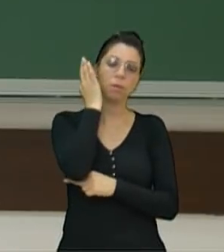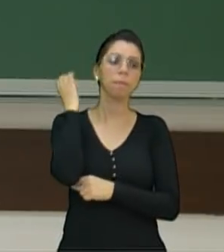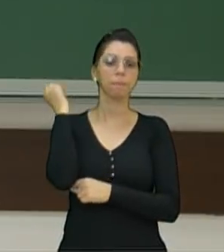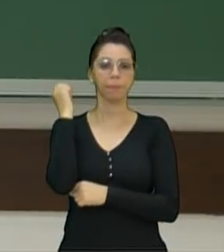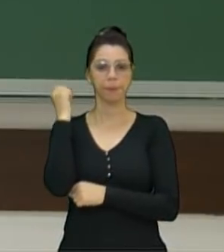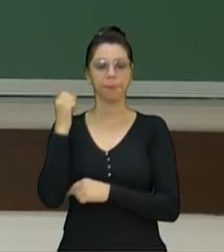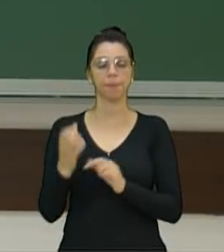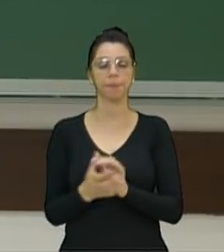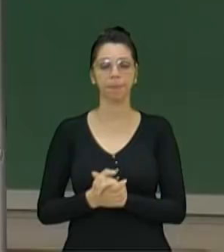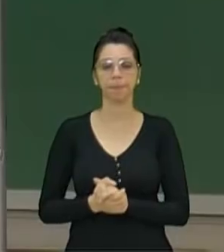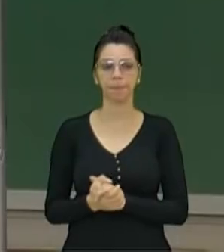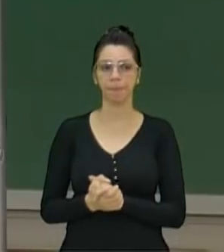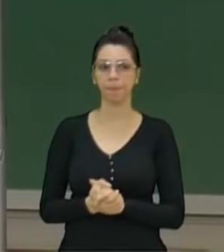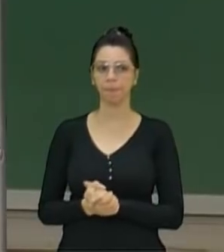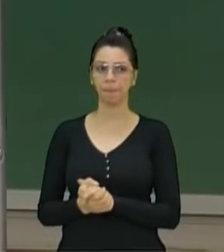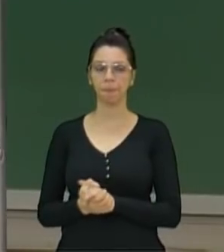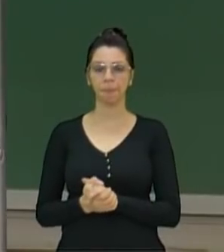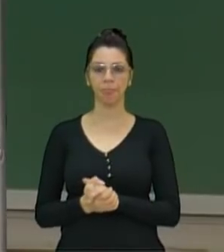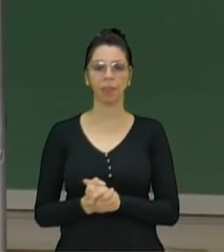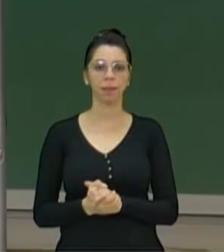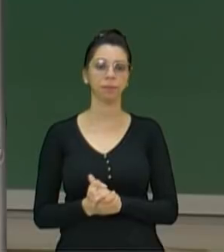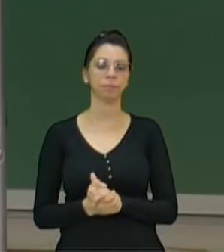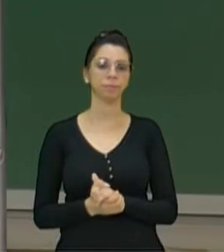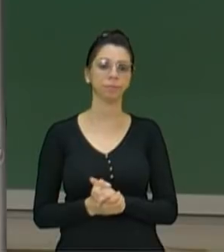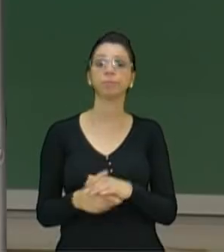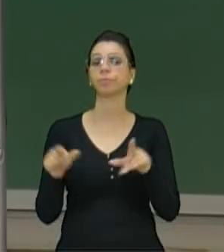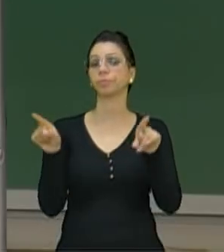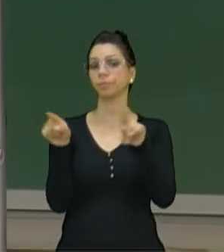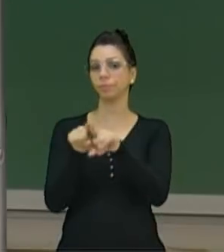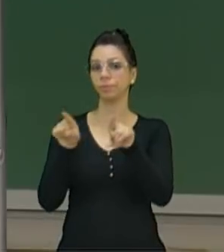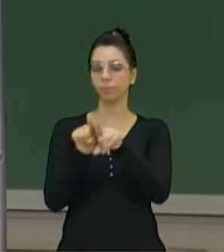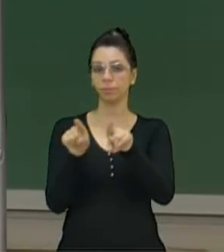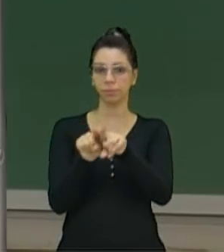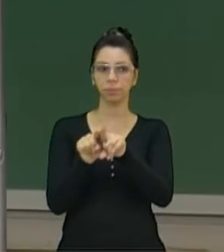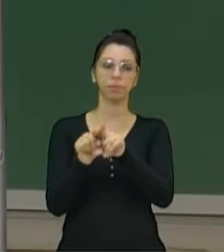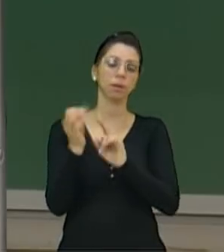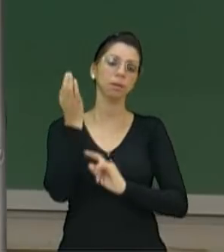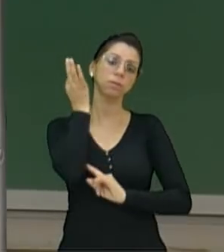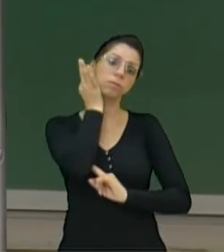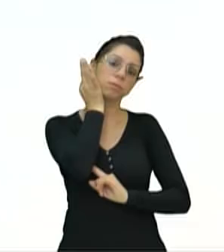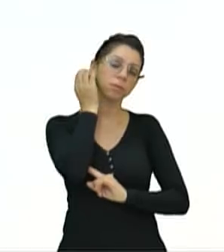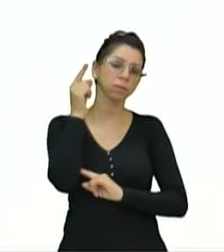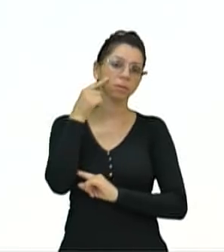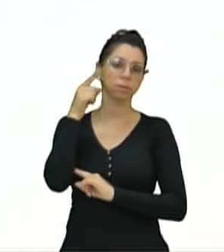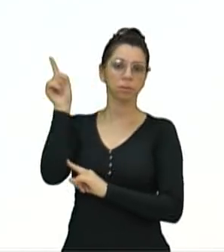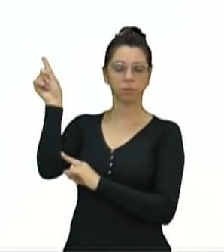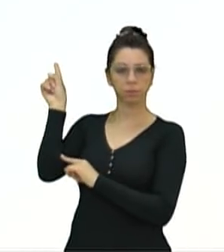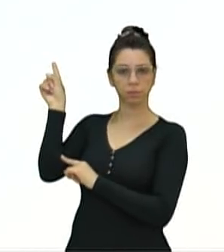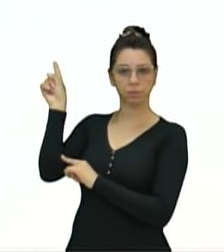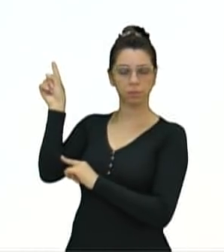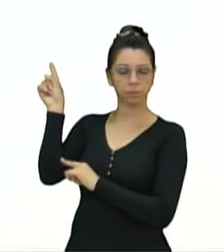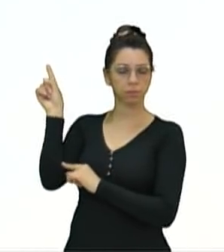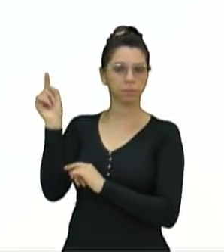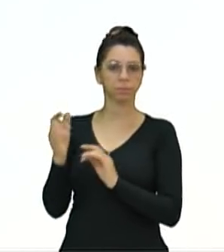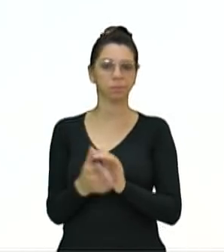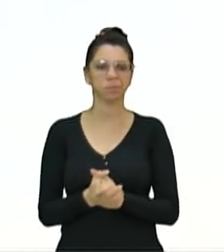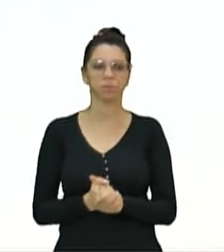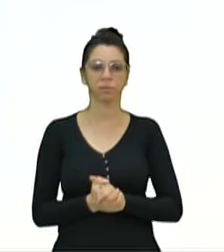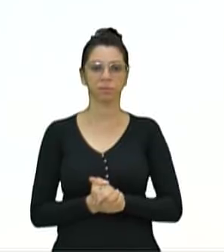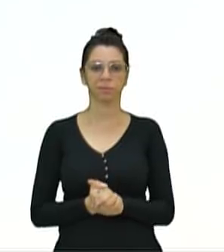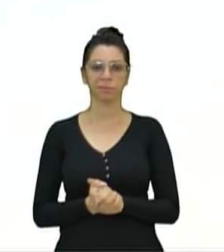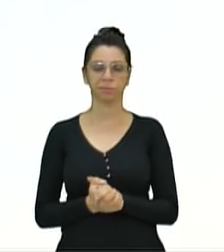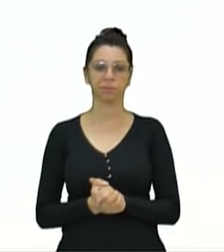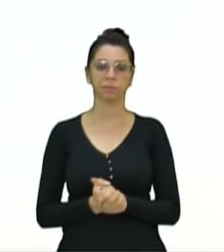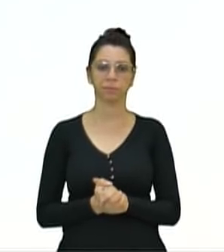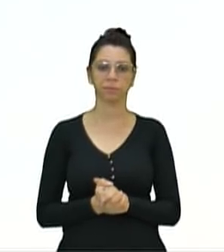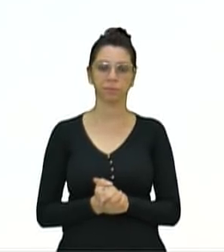Olha só aqui mais imagens, então aqui, ó, também esse linfonodo, próximo à orelha da menina inchado, tá? Nós